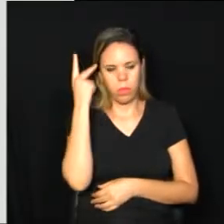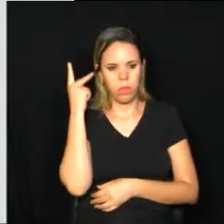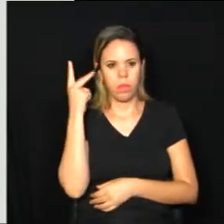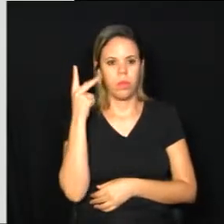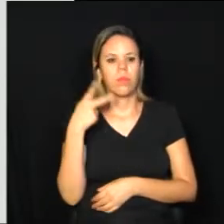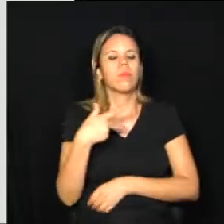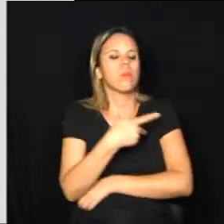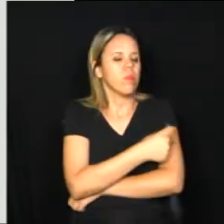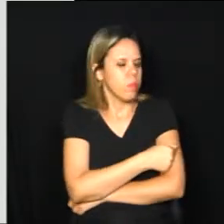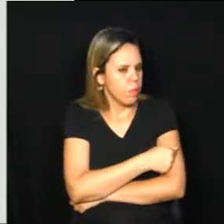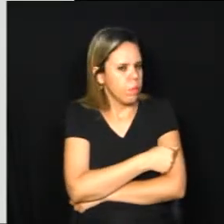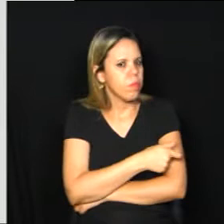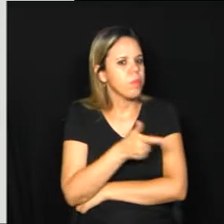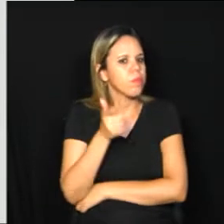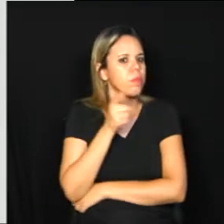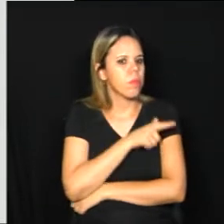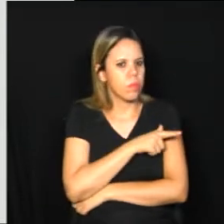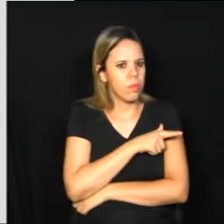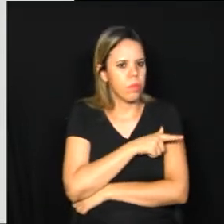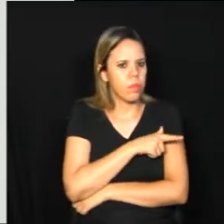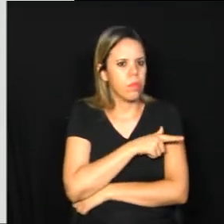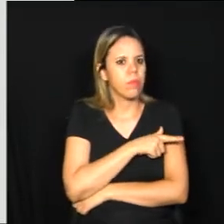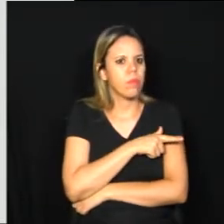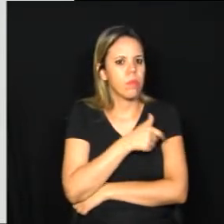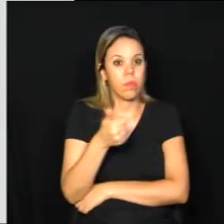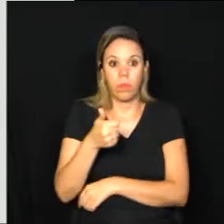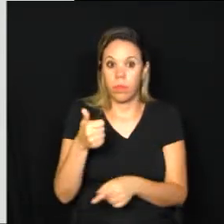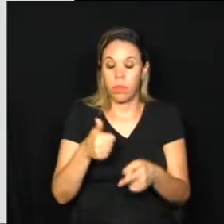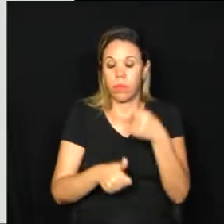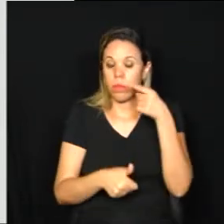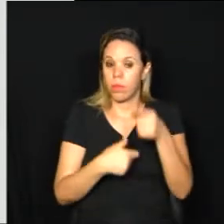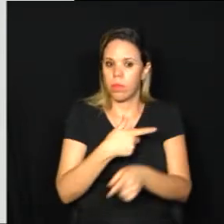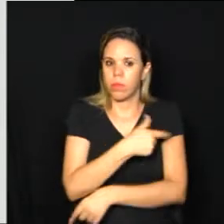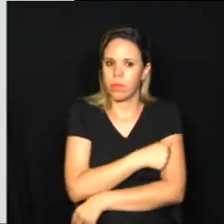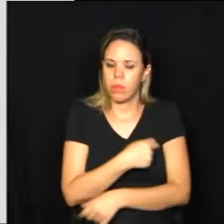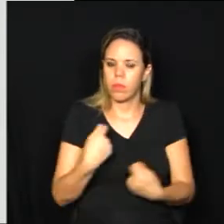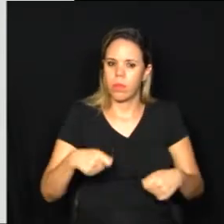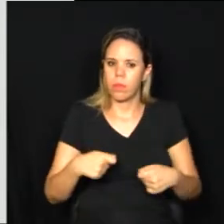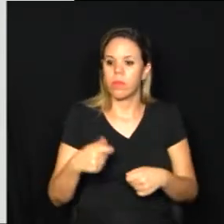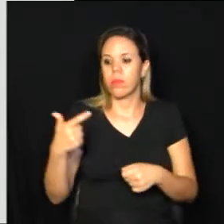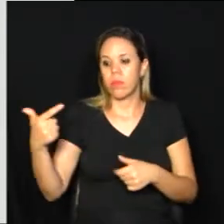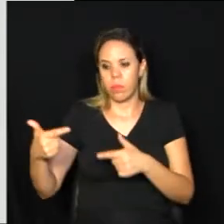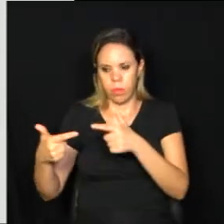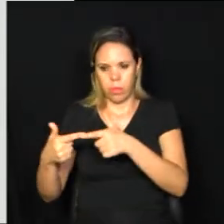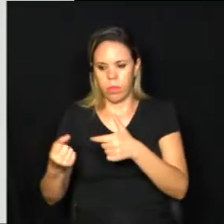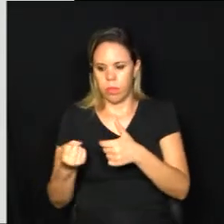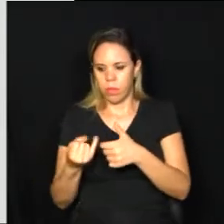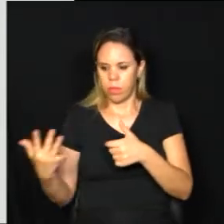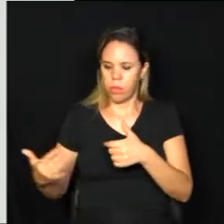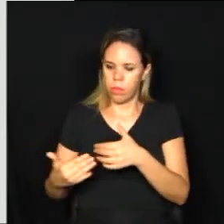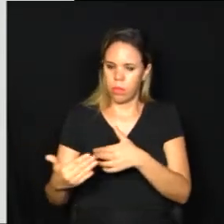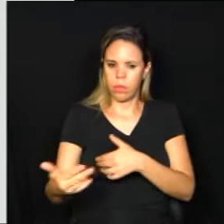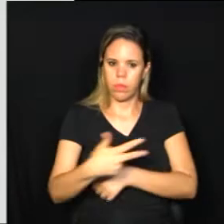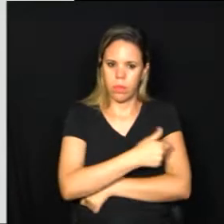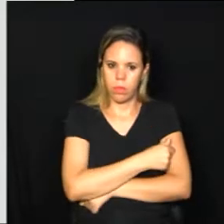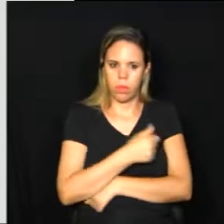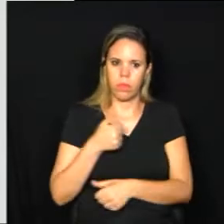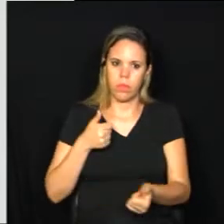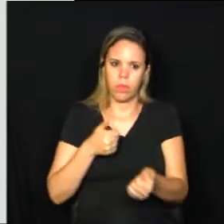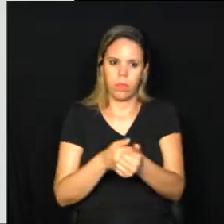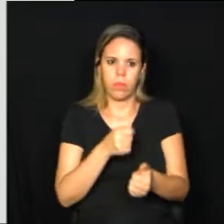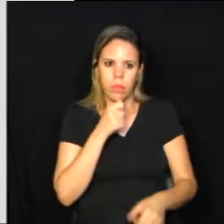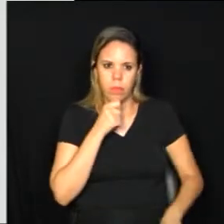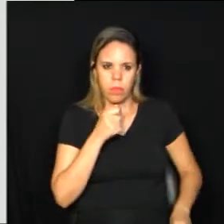4.258 pessoas imunizadas que tomaram a primeira dose. Ainda precisam tomar a segunda dose, mas este é um